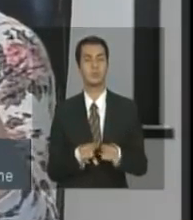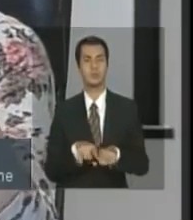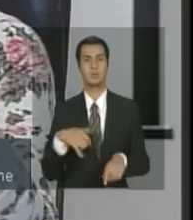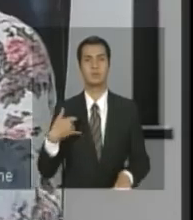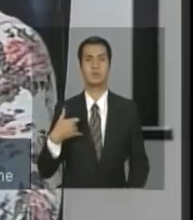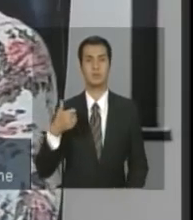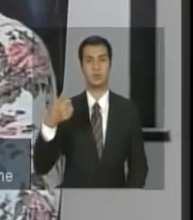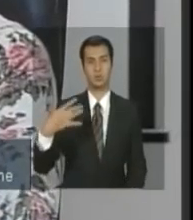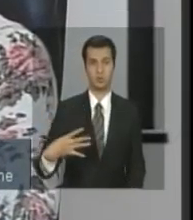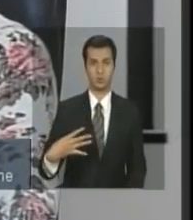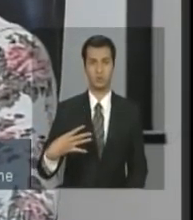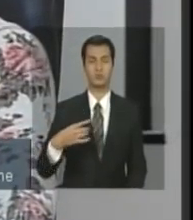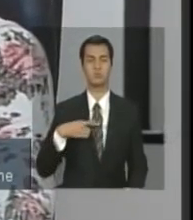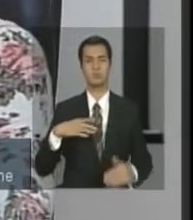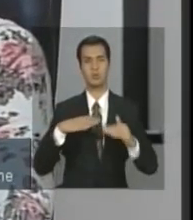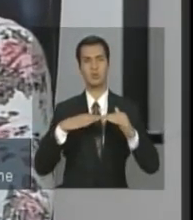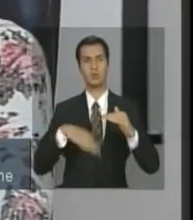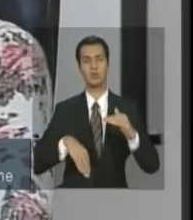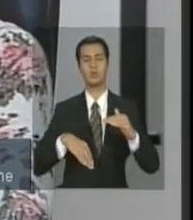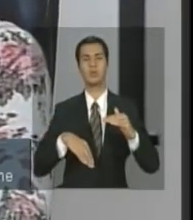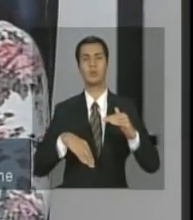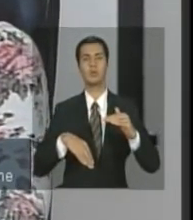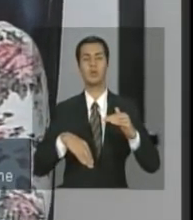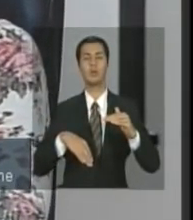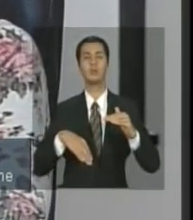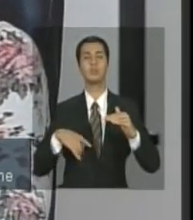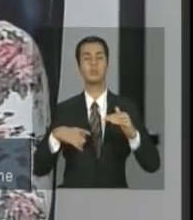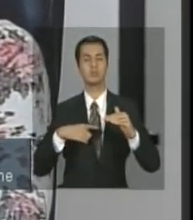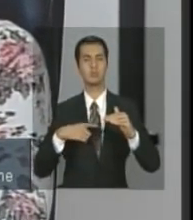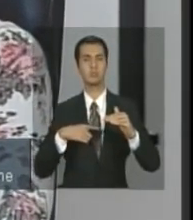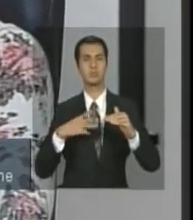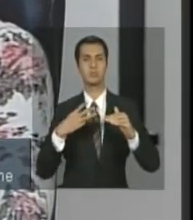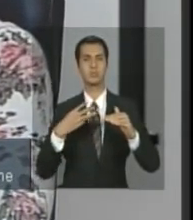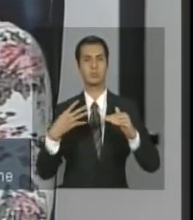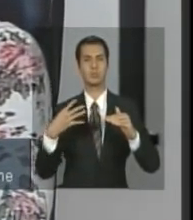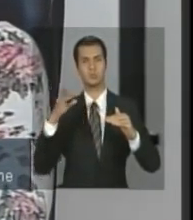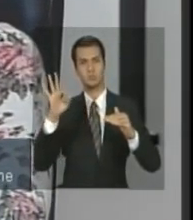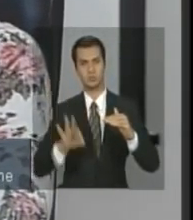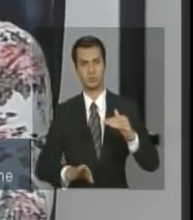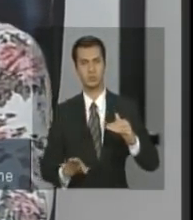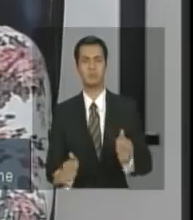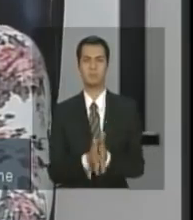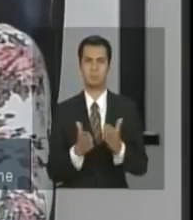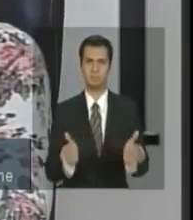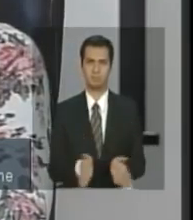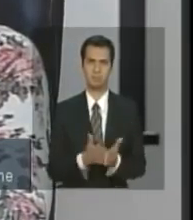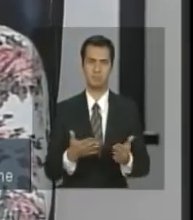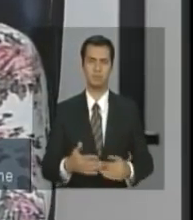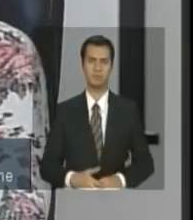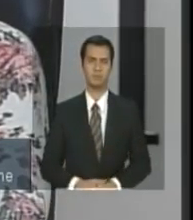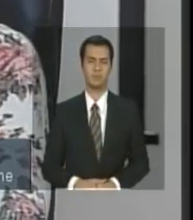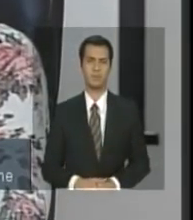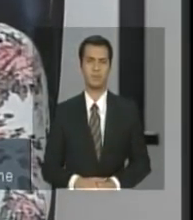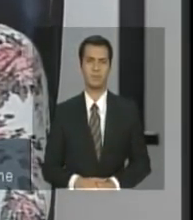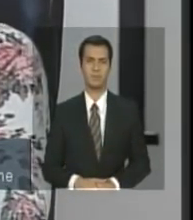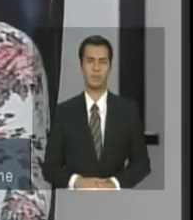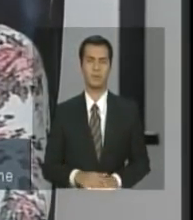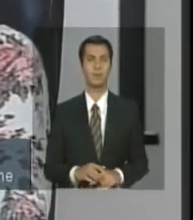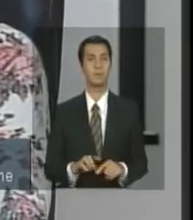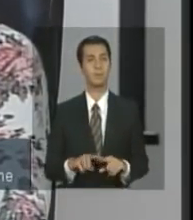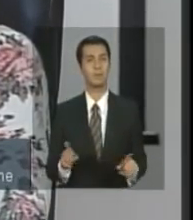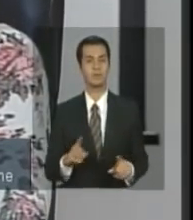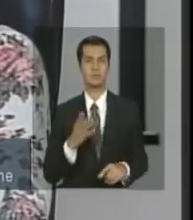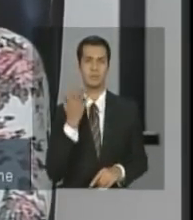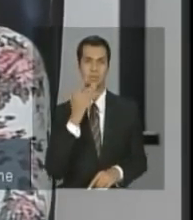Portanto, nós também estamos preocupados, por quê? Porque entre jovens, crianças e jovens, é que se concentra a maior parte